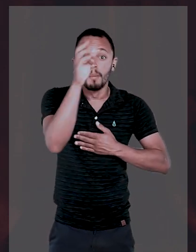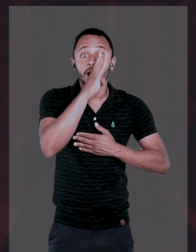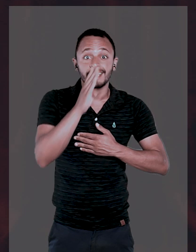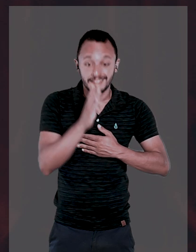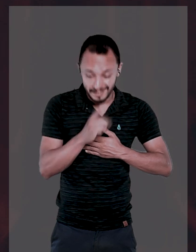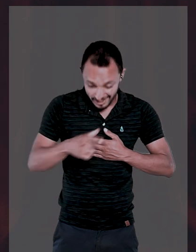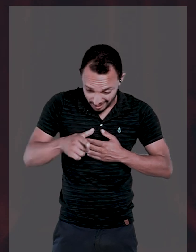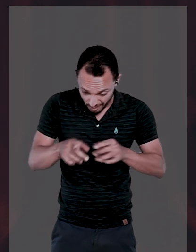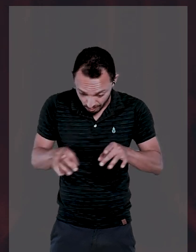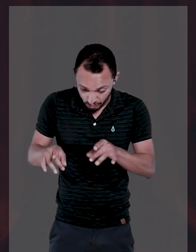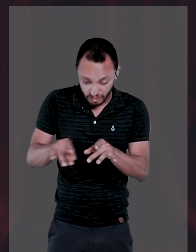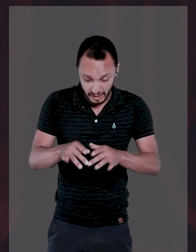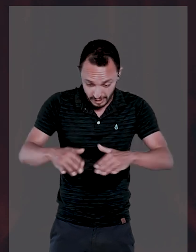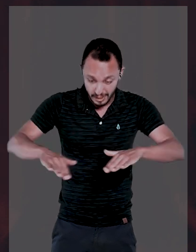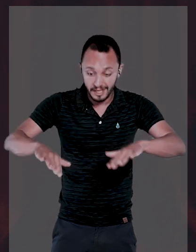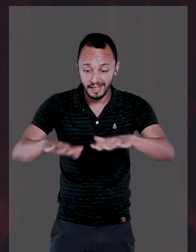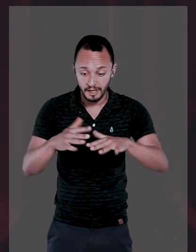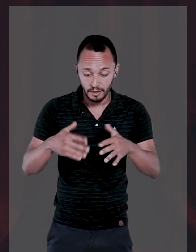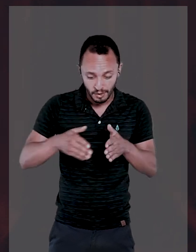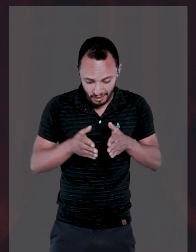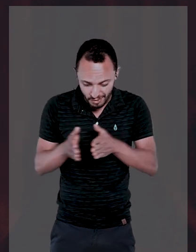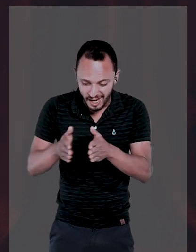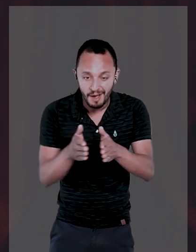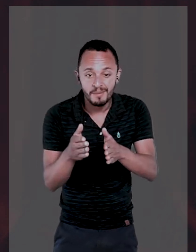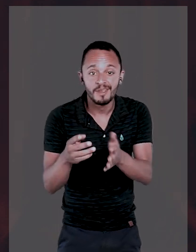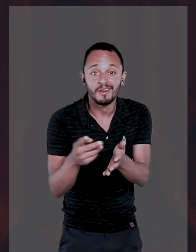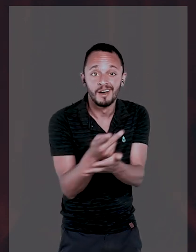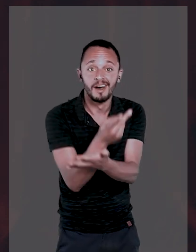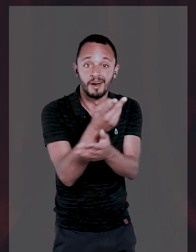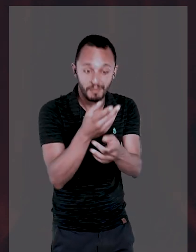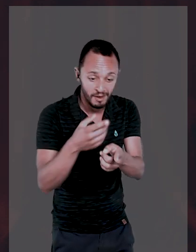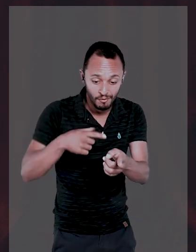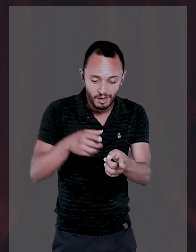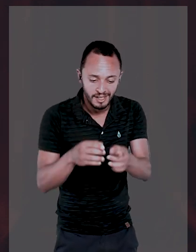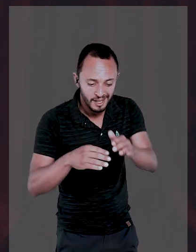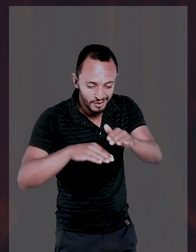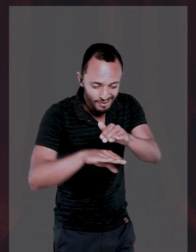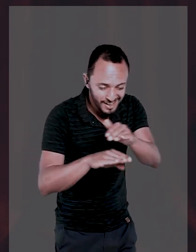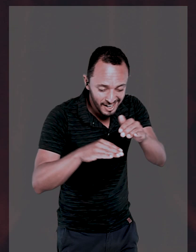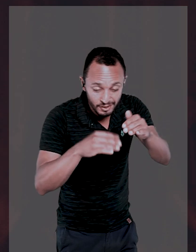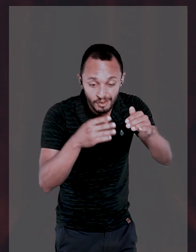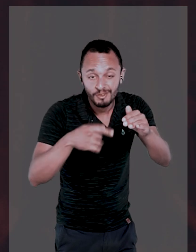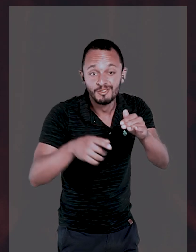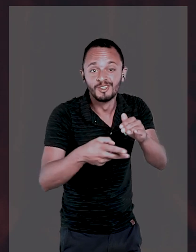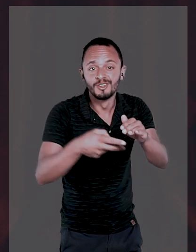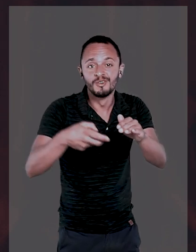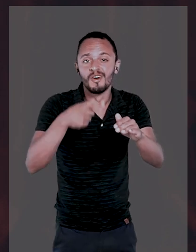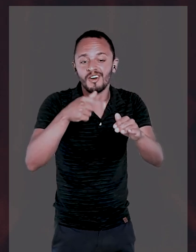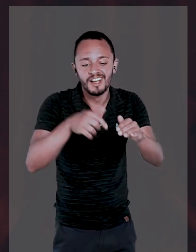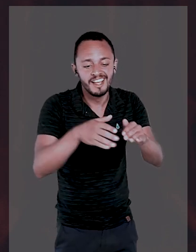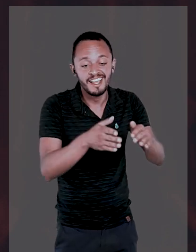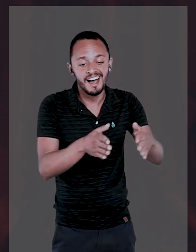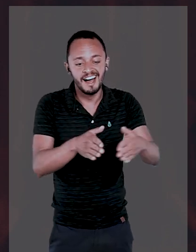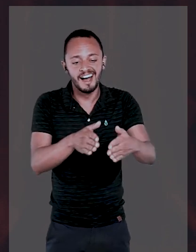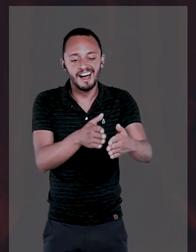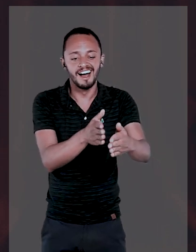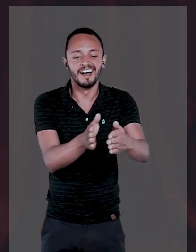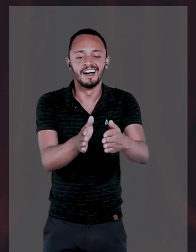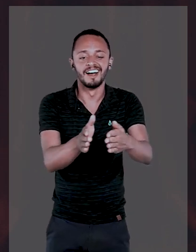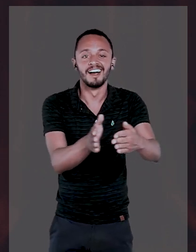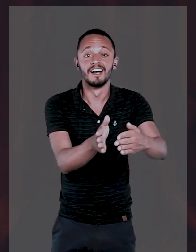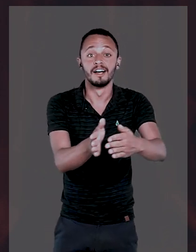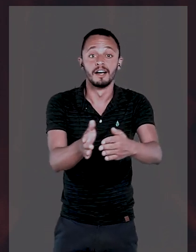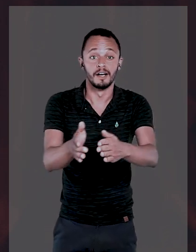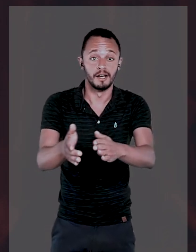No meu coração brasileiro plantei um terreiro, colhi um caminho, armei arapuca, fui pra tocaia,